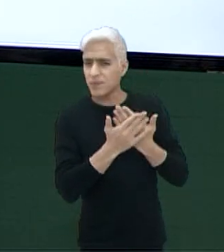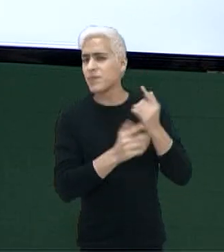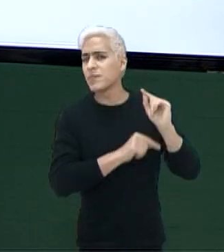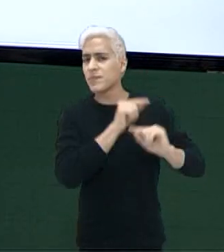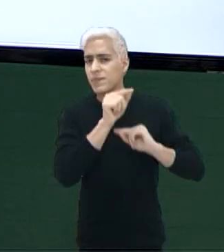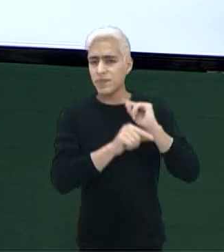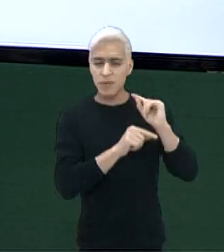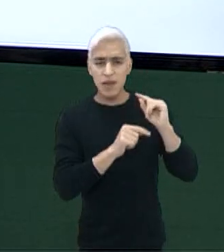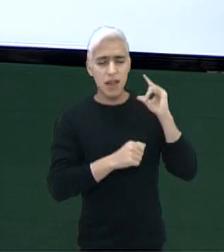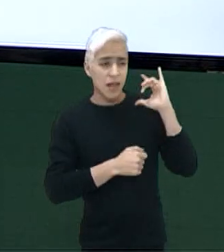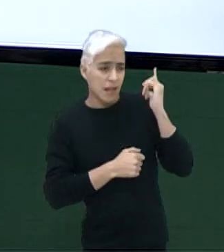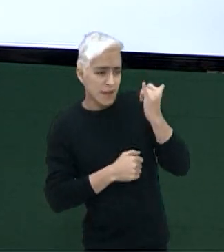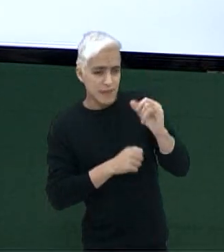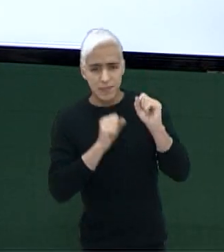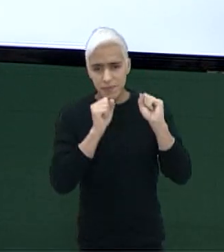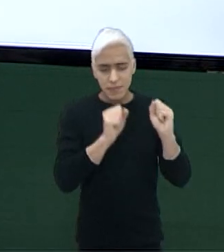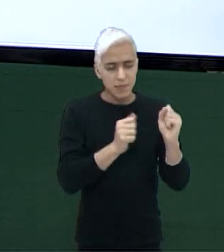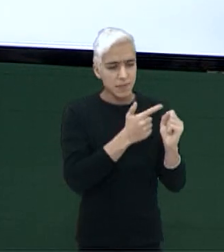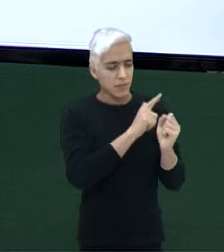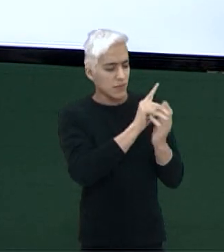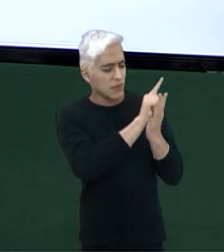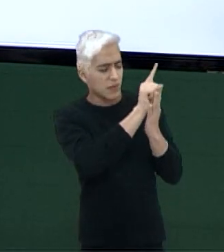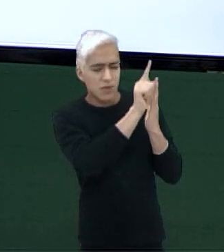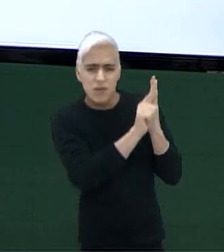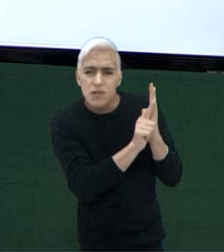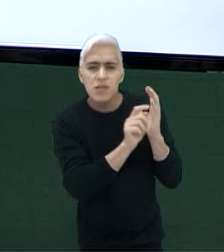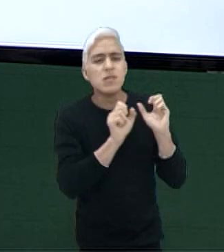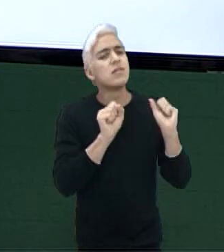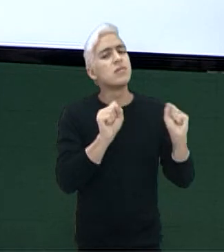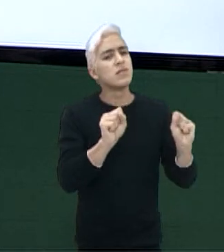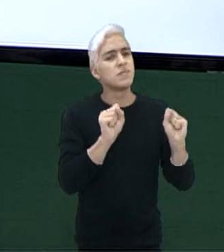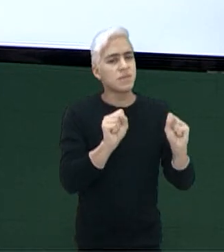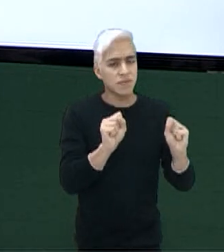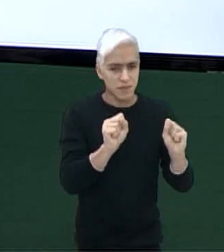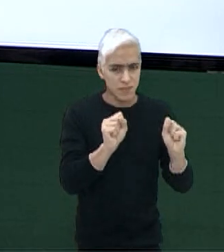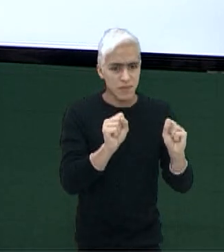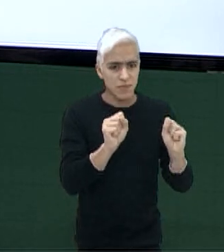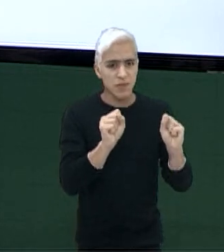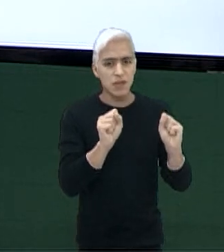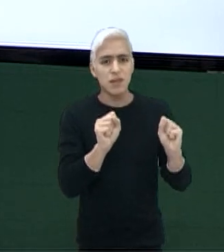relato ele pode estar em outros gêneros, ele pode